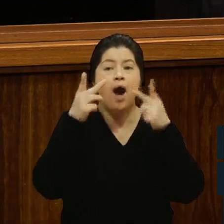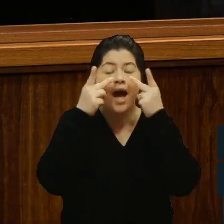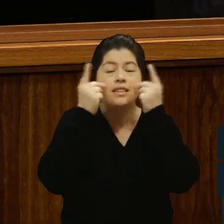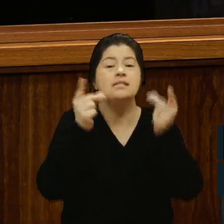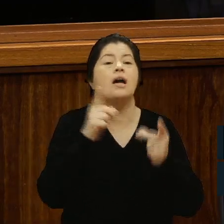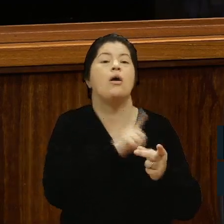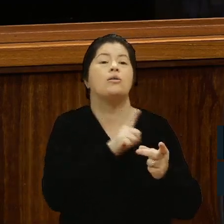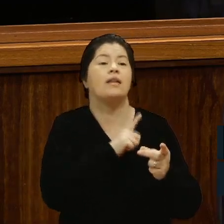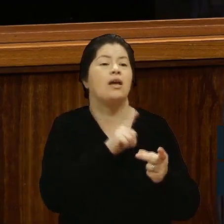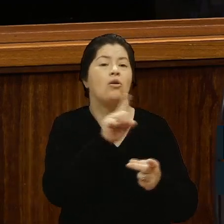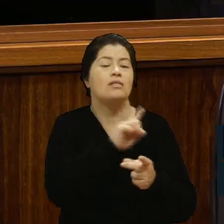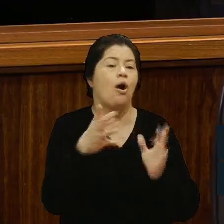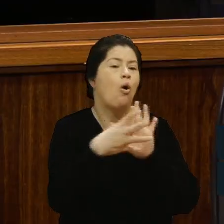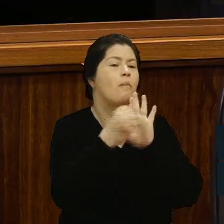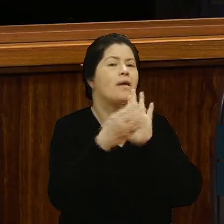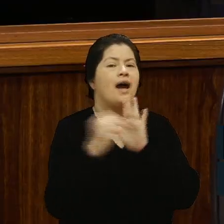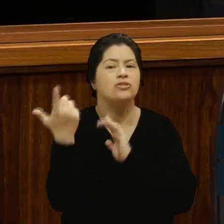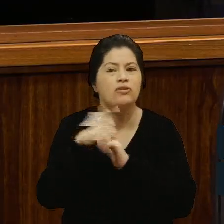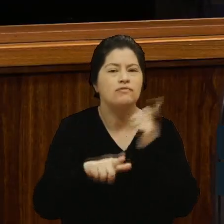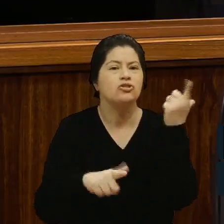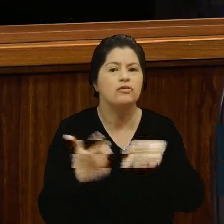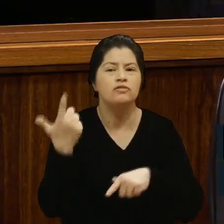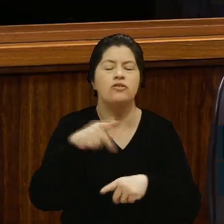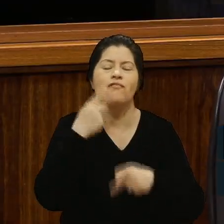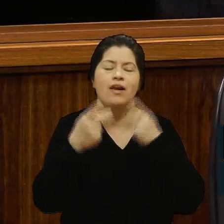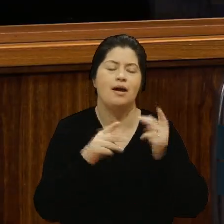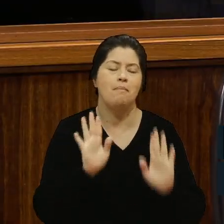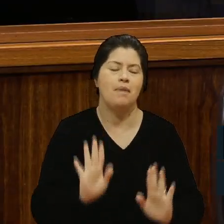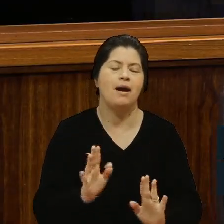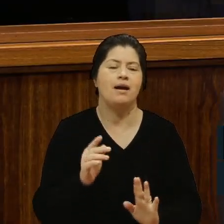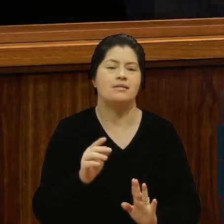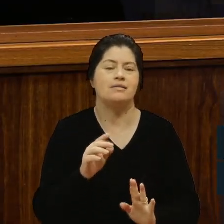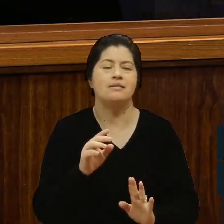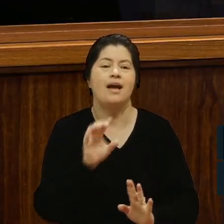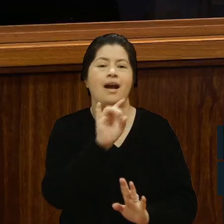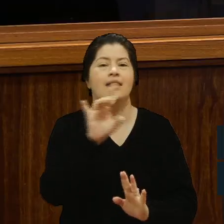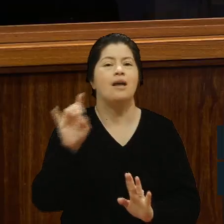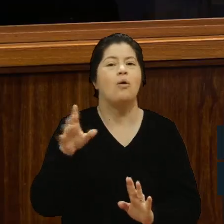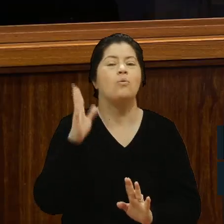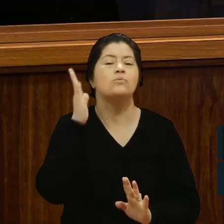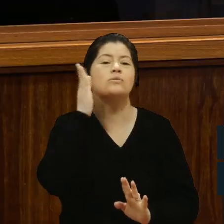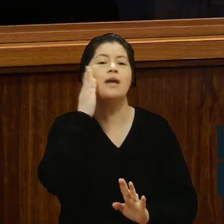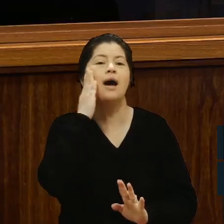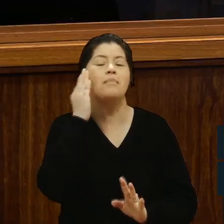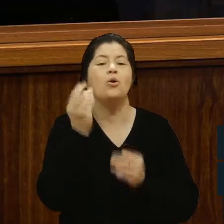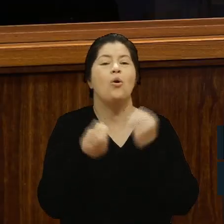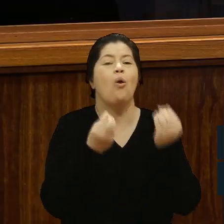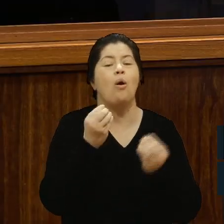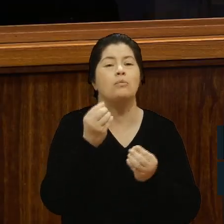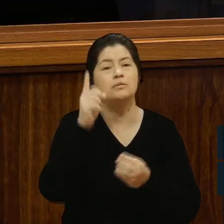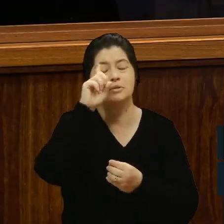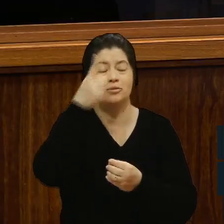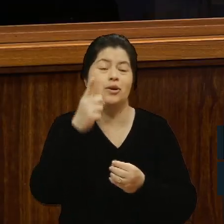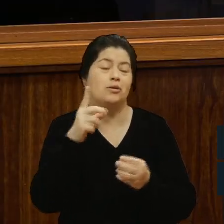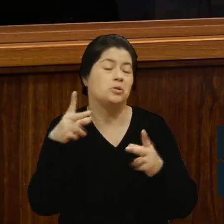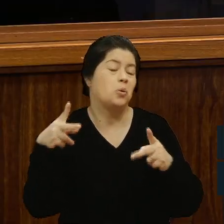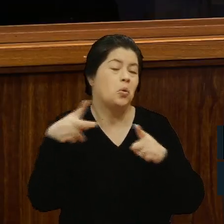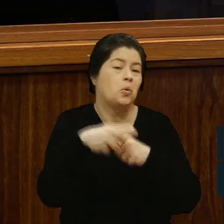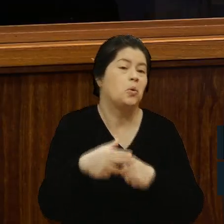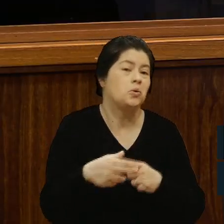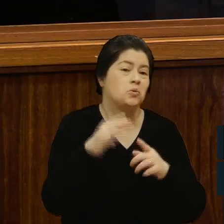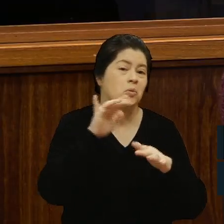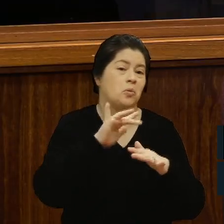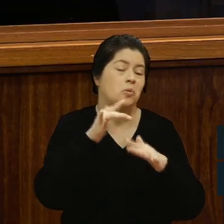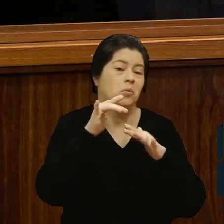para não repetir. Mas, enfim, isso cada um sabe como fazer seu mandato, seus cortes, suas publicações,